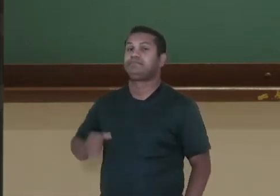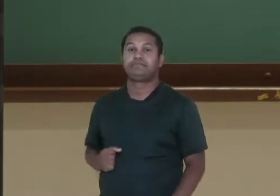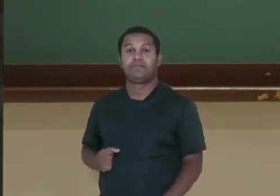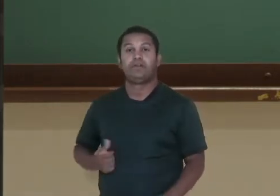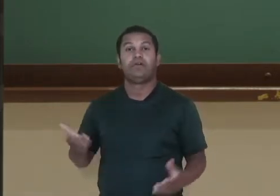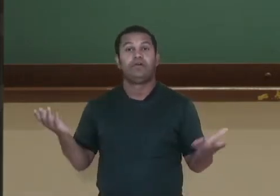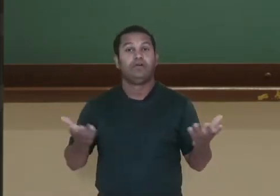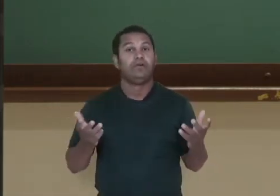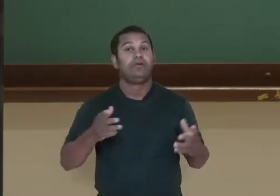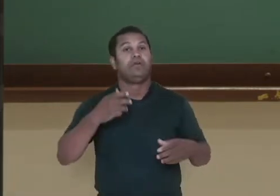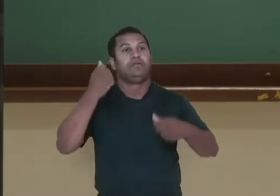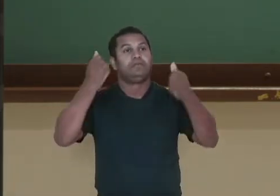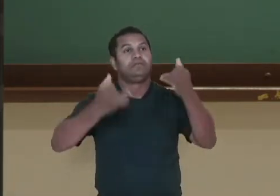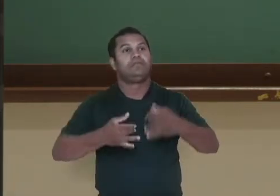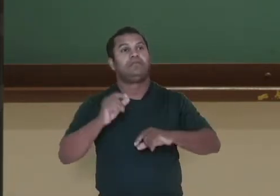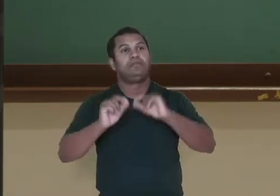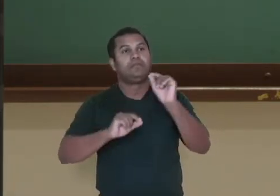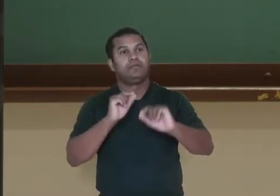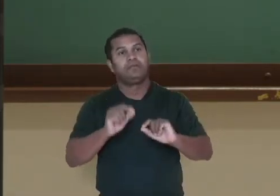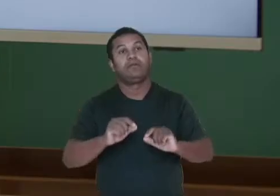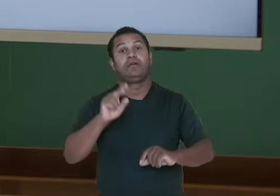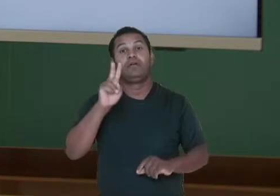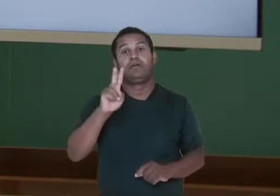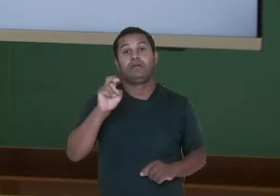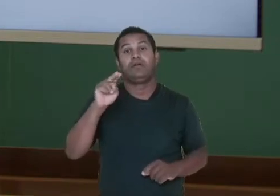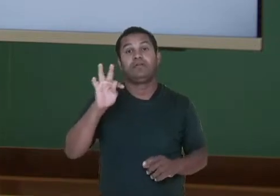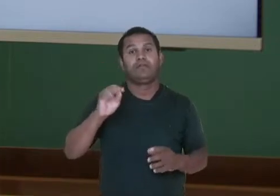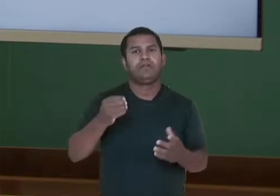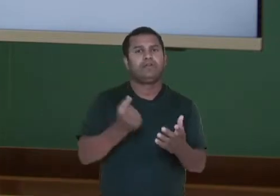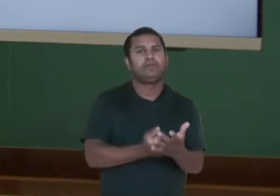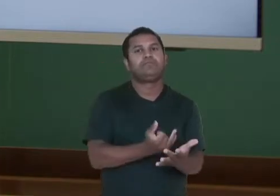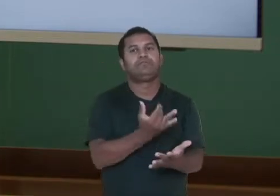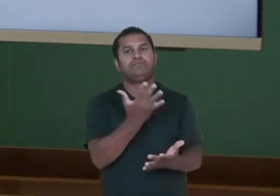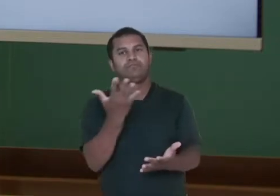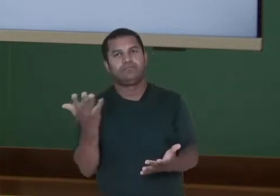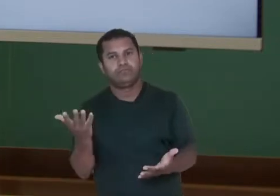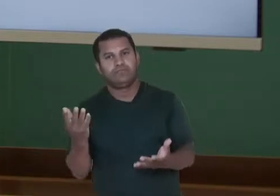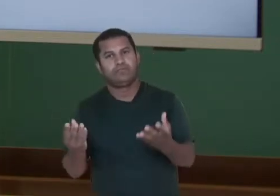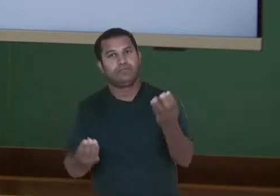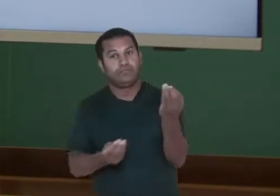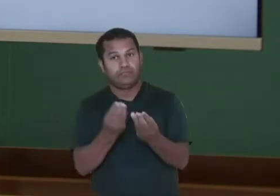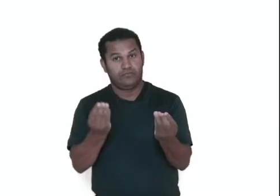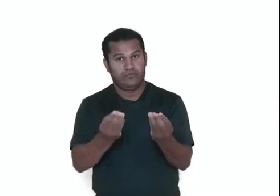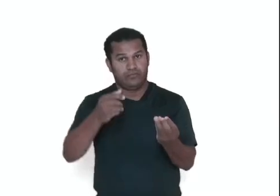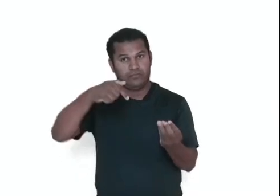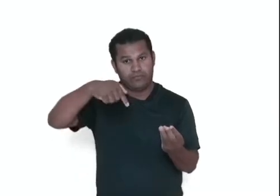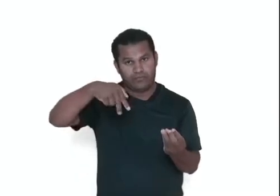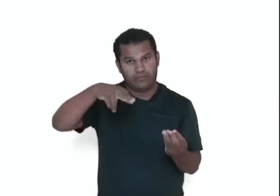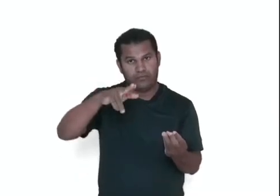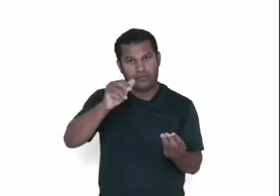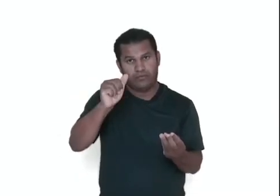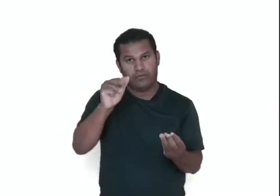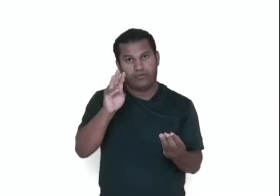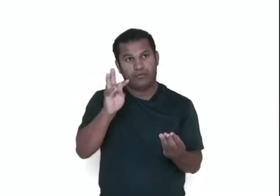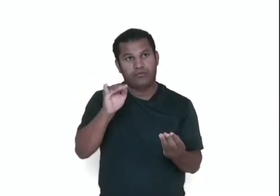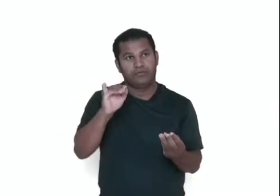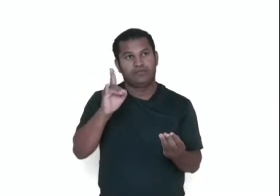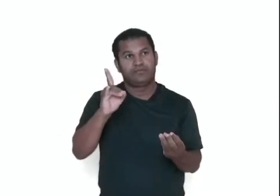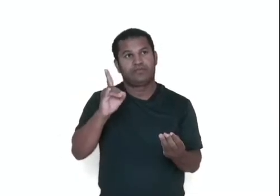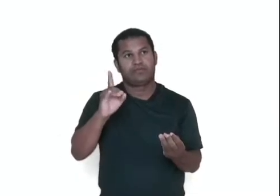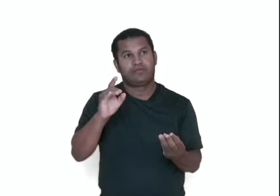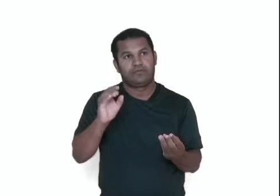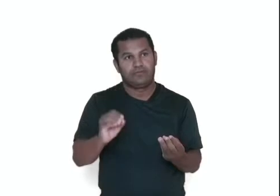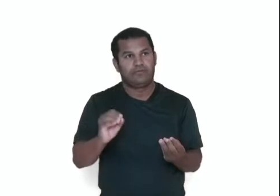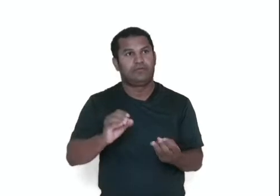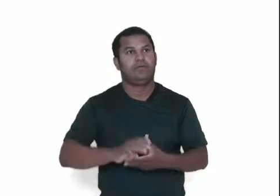beleza? Então, vamos lá comigo. Bem, o objetivo hoje nosso, identificar situações onde a quantidade de movimento é conservada